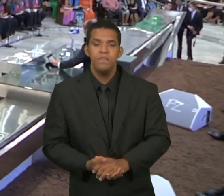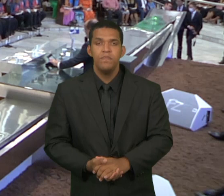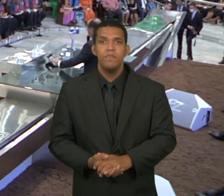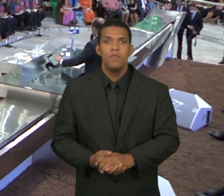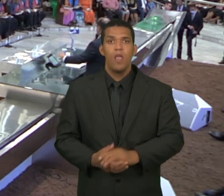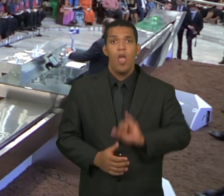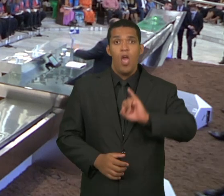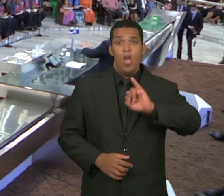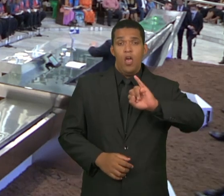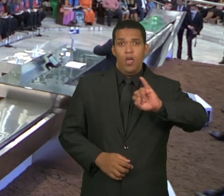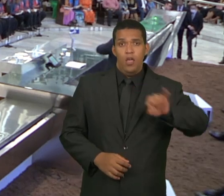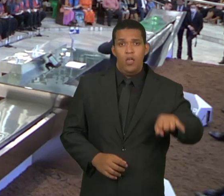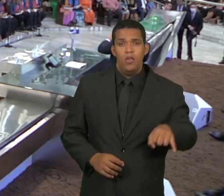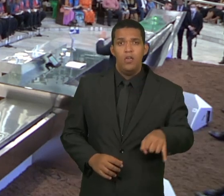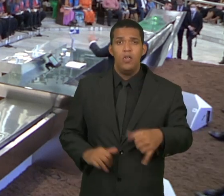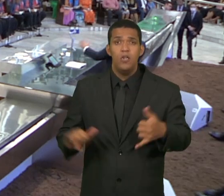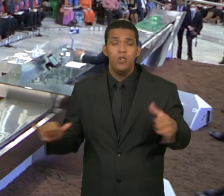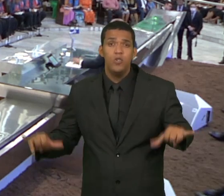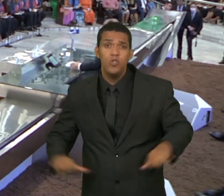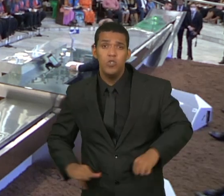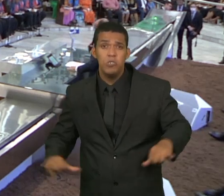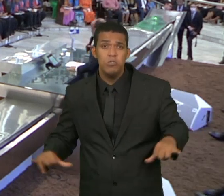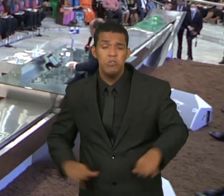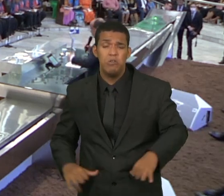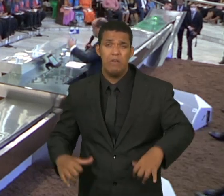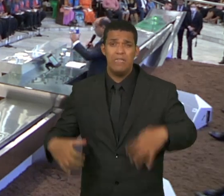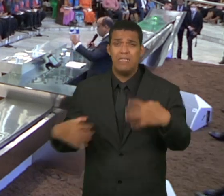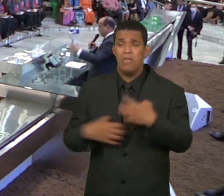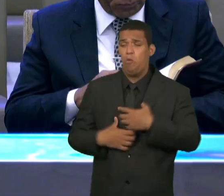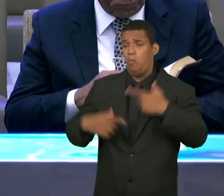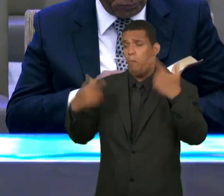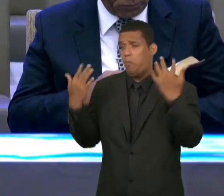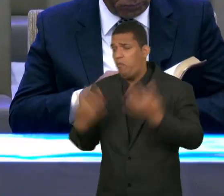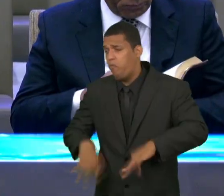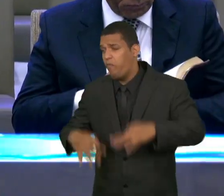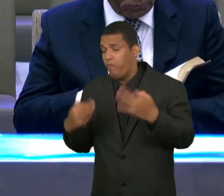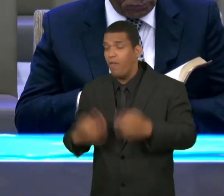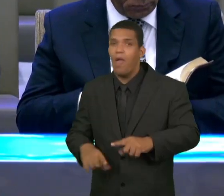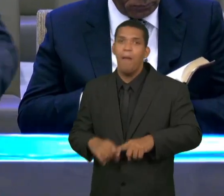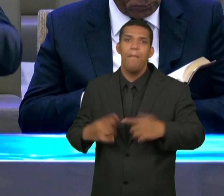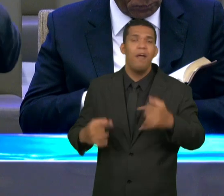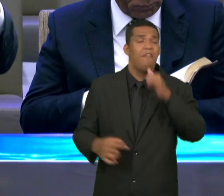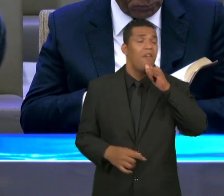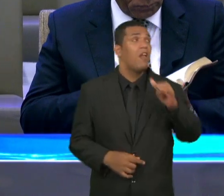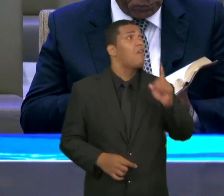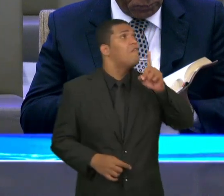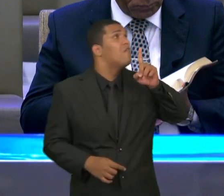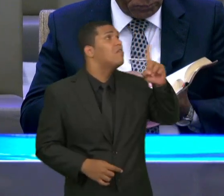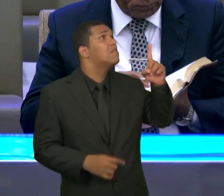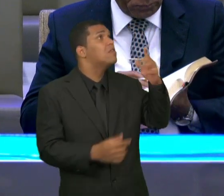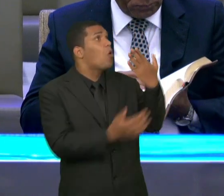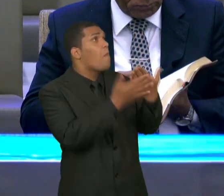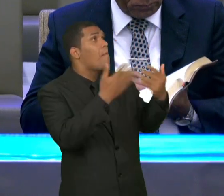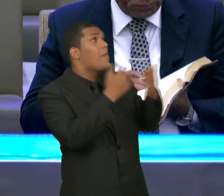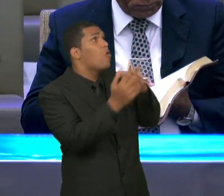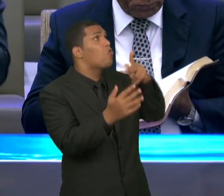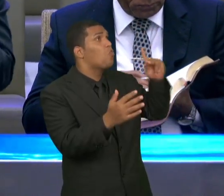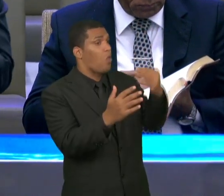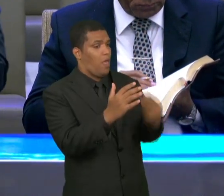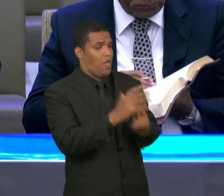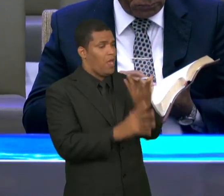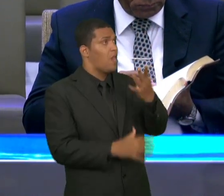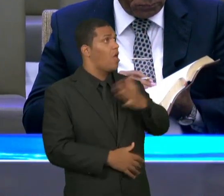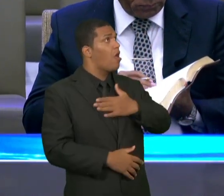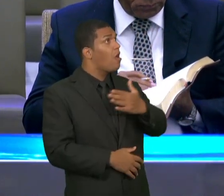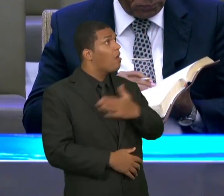Jó, passando a maior dificuldade da sua vida, ele diz: tuas mãos me fizeram, me formaram completamente, contudo